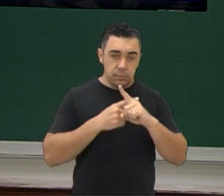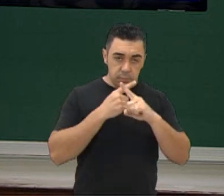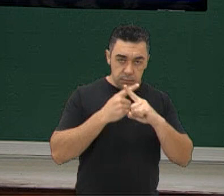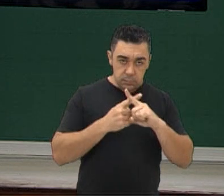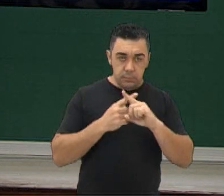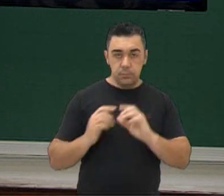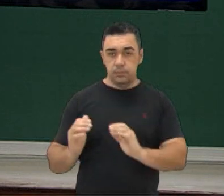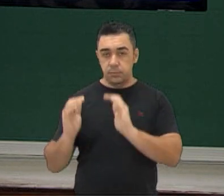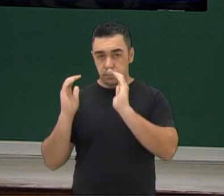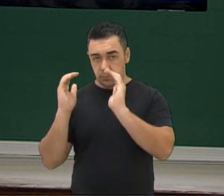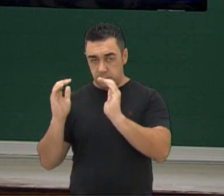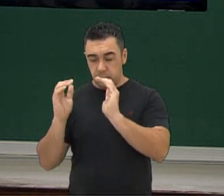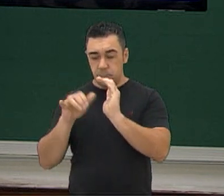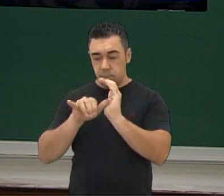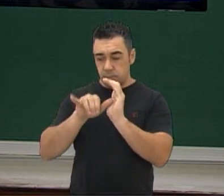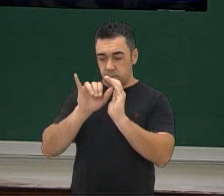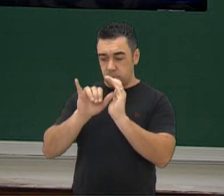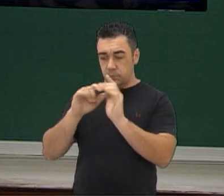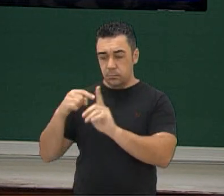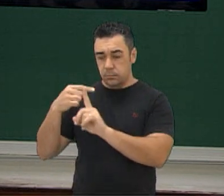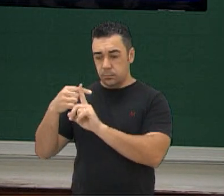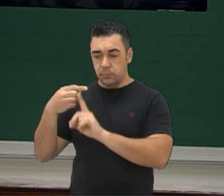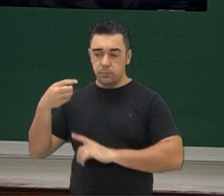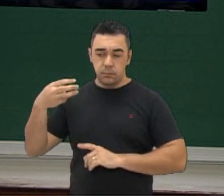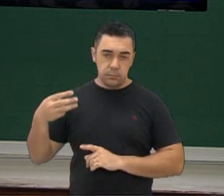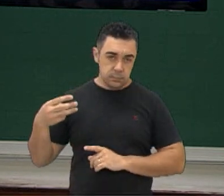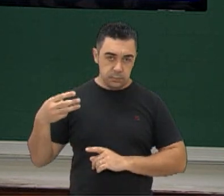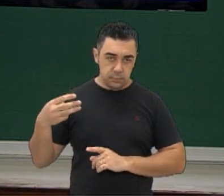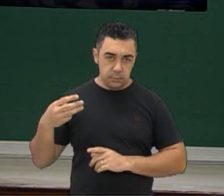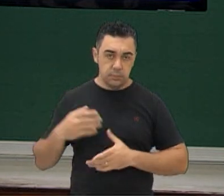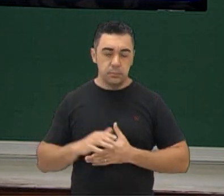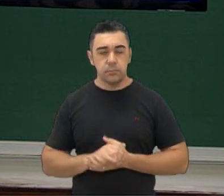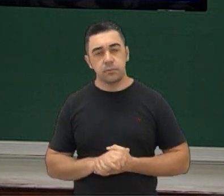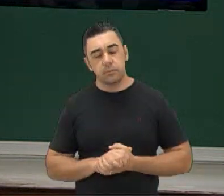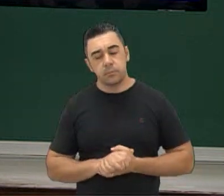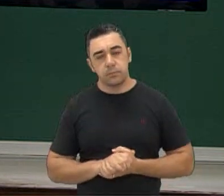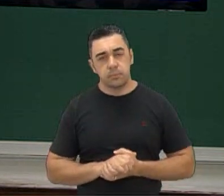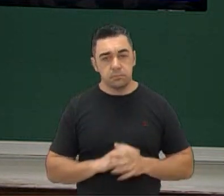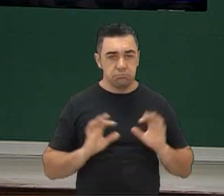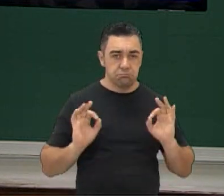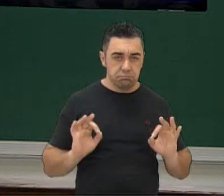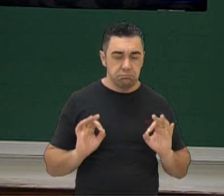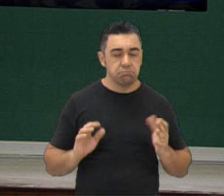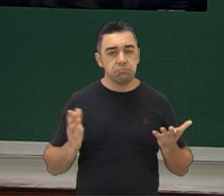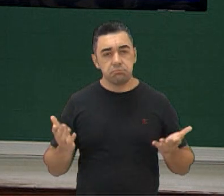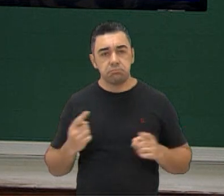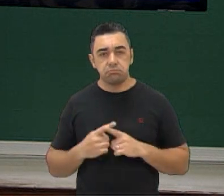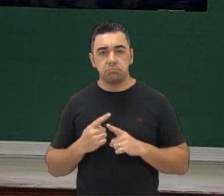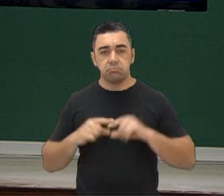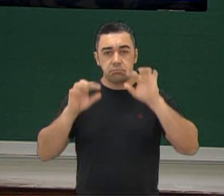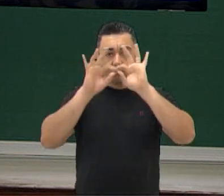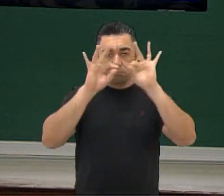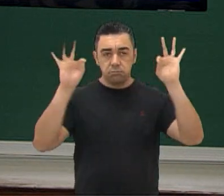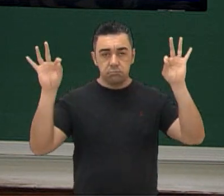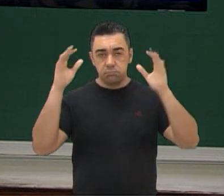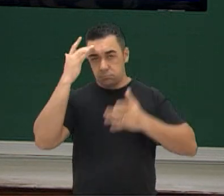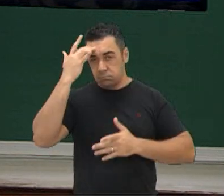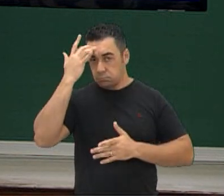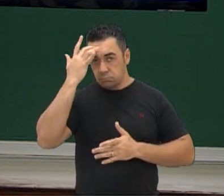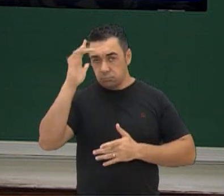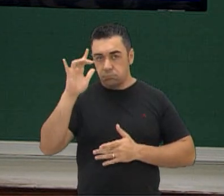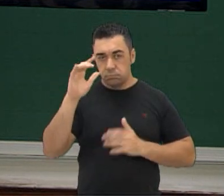então você representa x vezes y mais 3, porque aqui em cima você não está com o